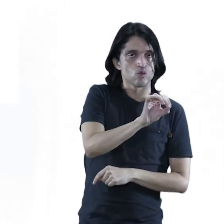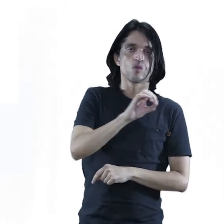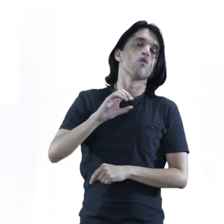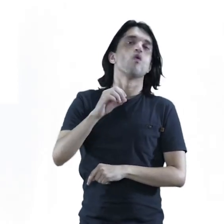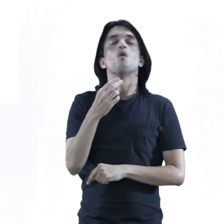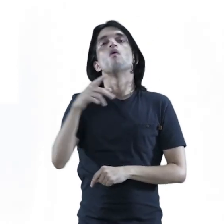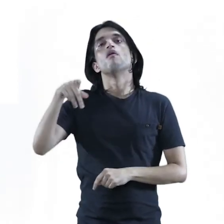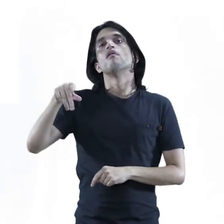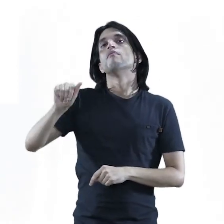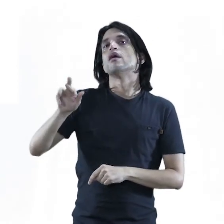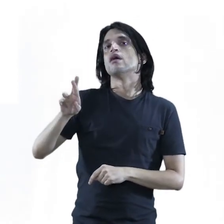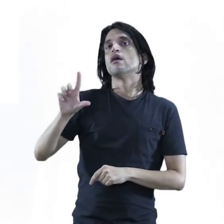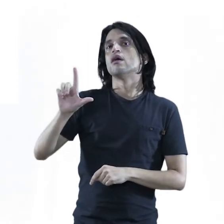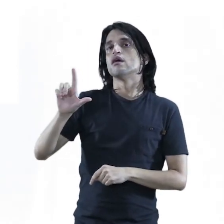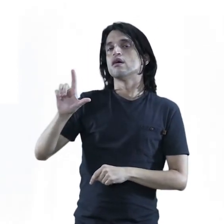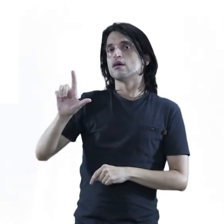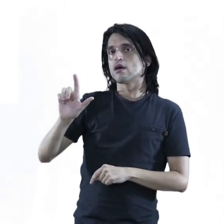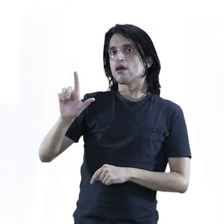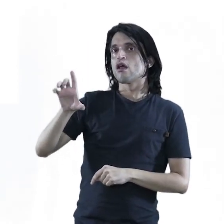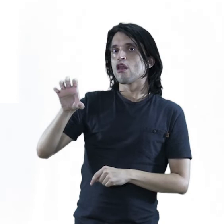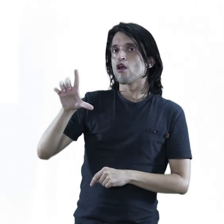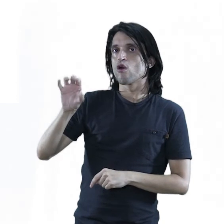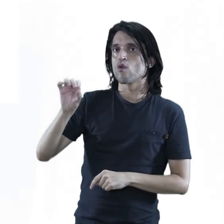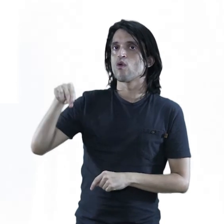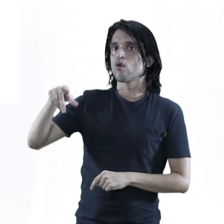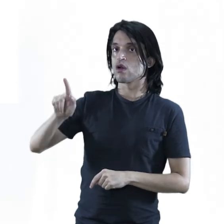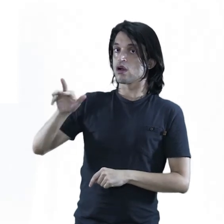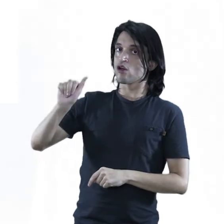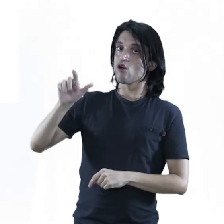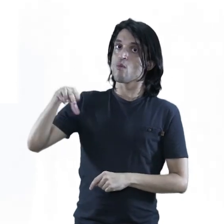ângulos internos de um quadrilátero sempre somam 360 graus.